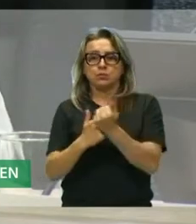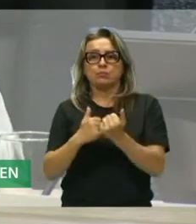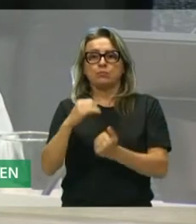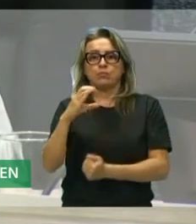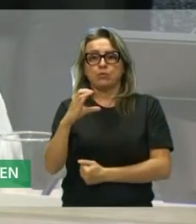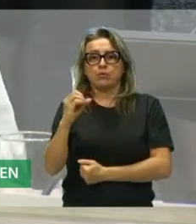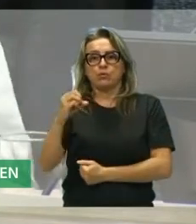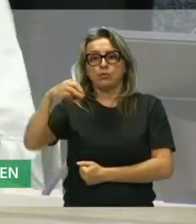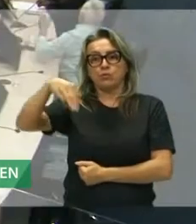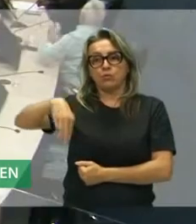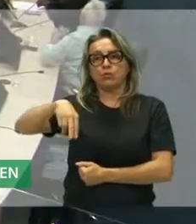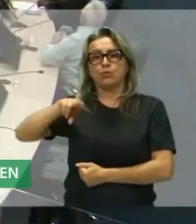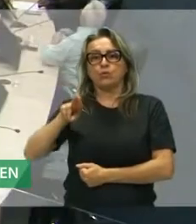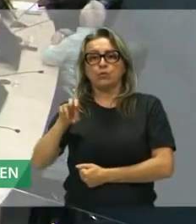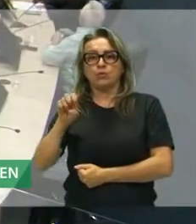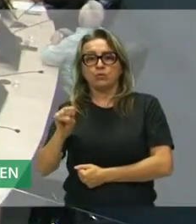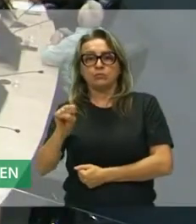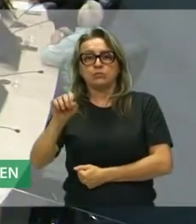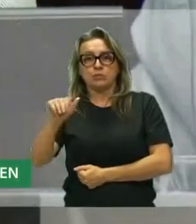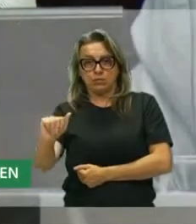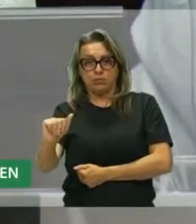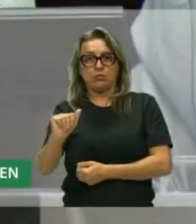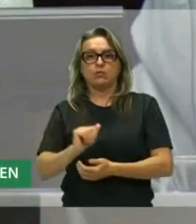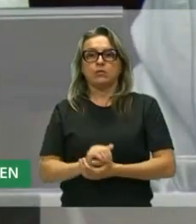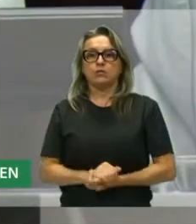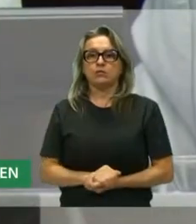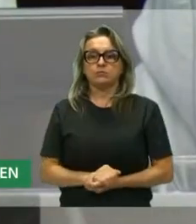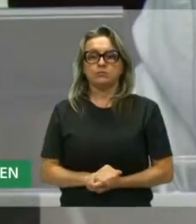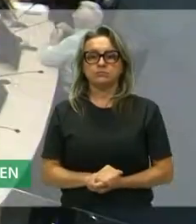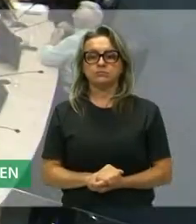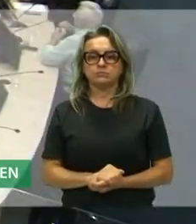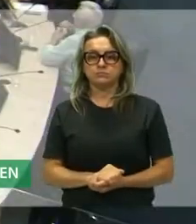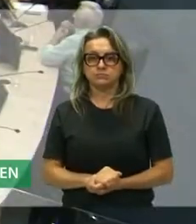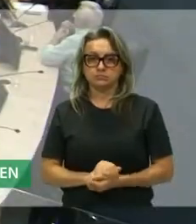né? Doutor Mauro.